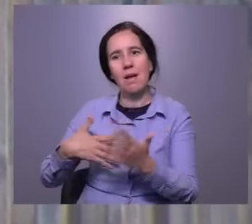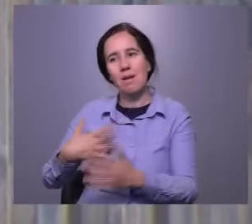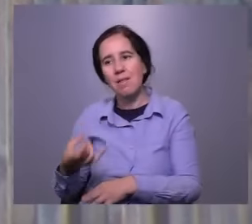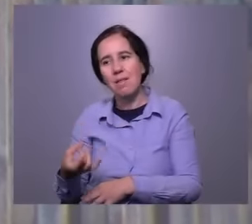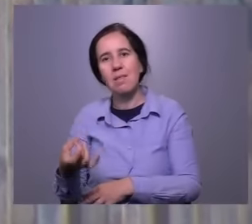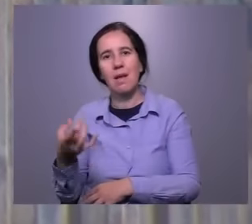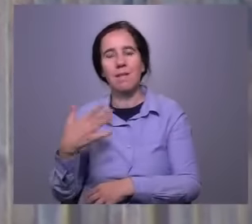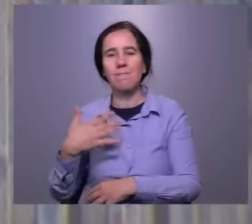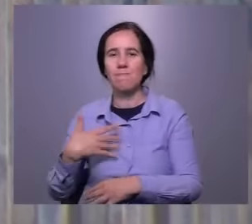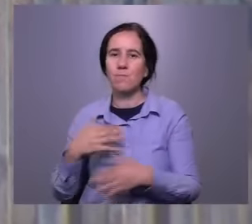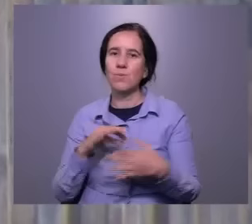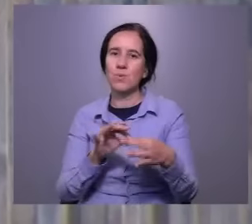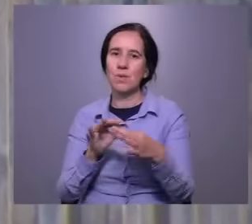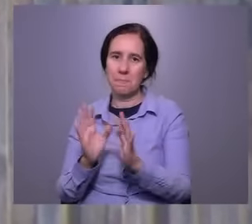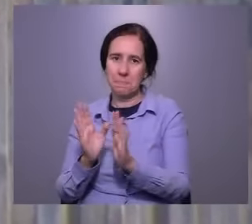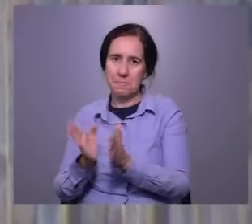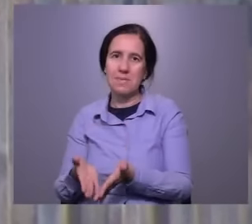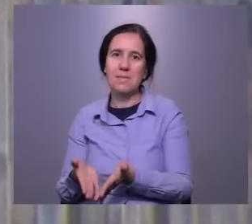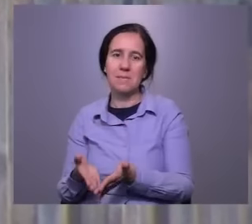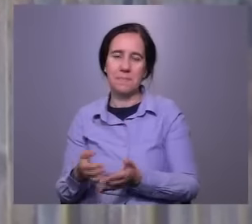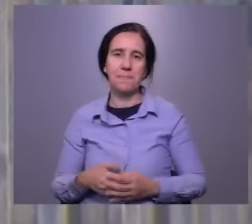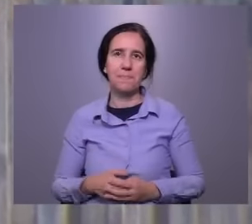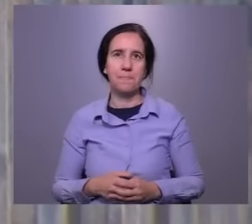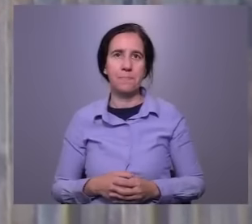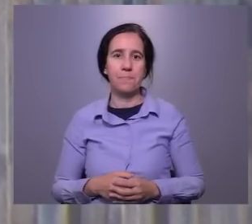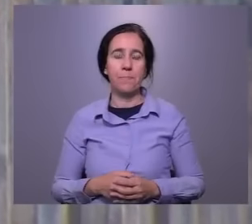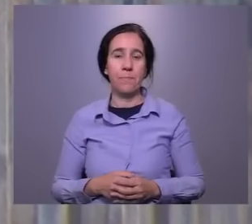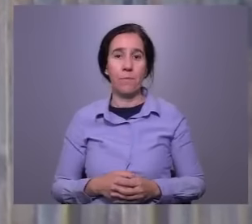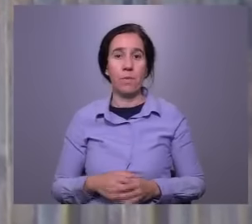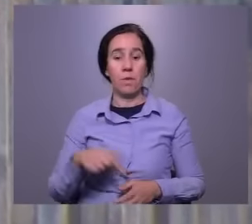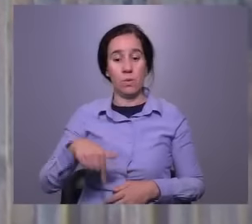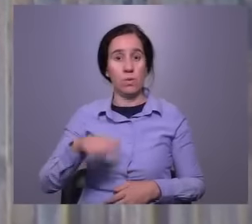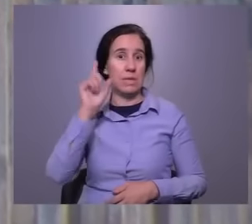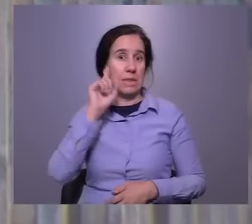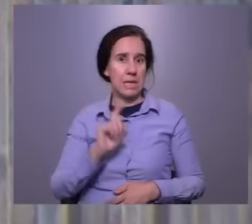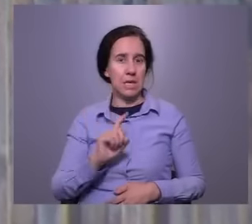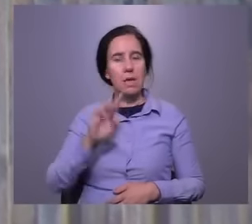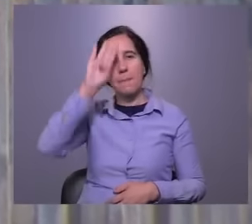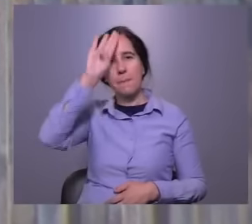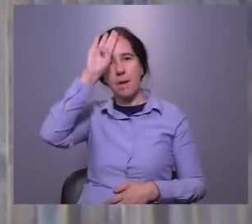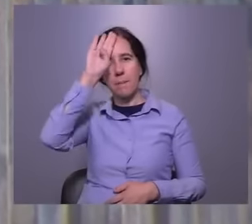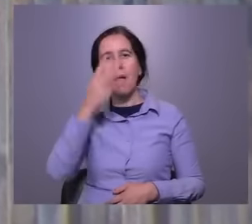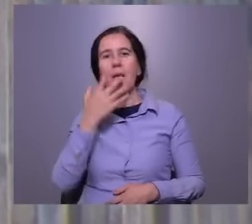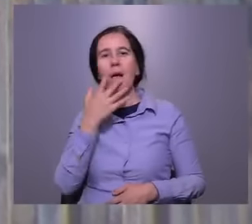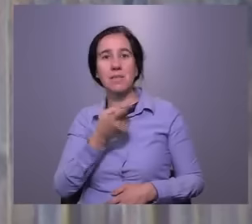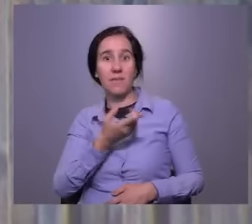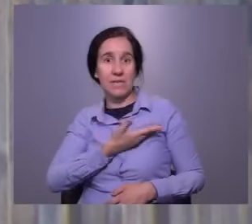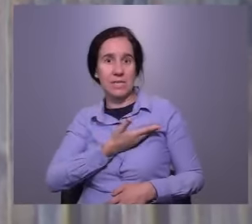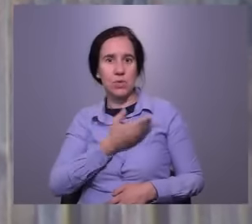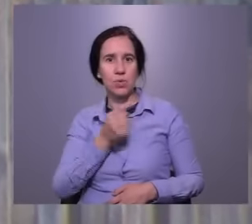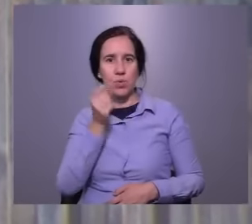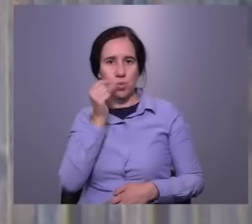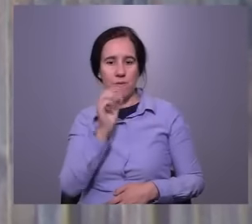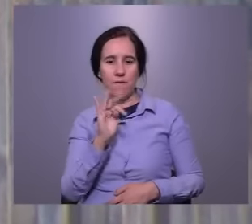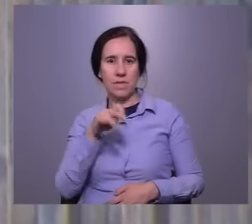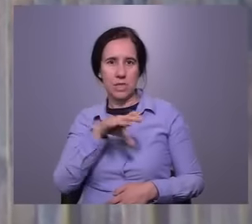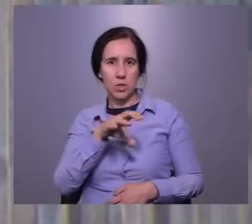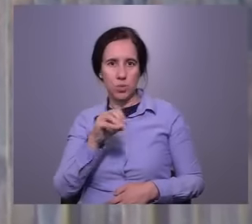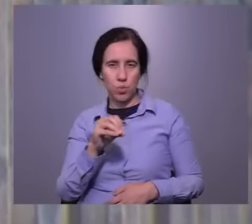dar graças a Deus pelos nossos avós e a rezar por eles, exorta-nos também à